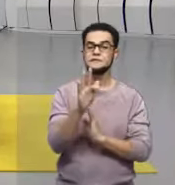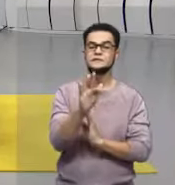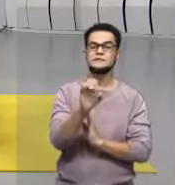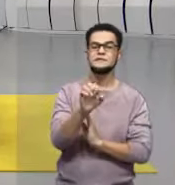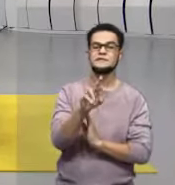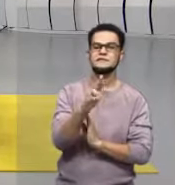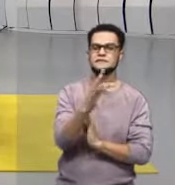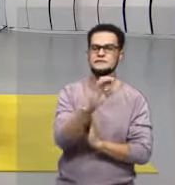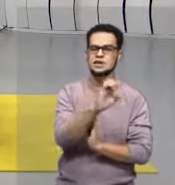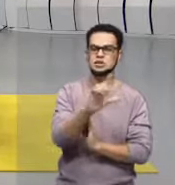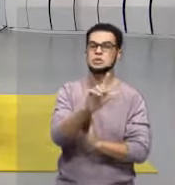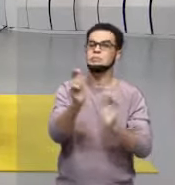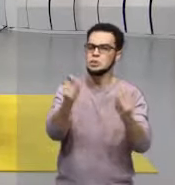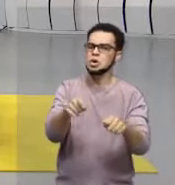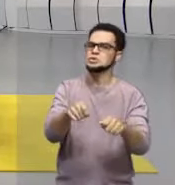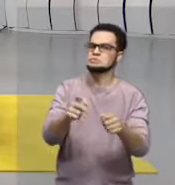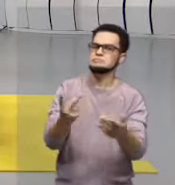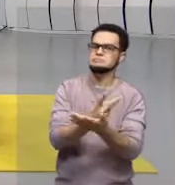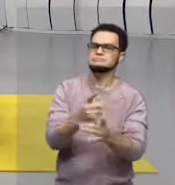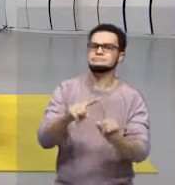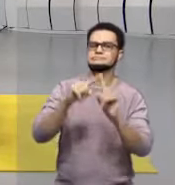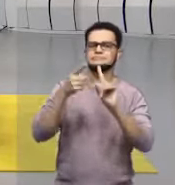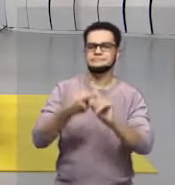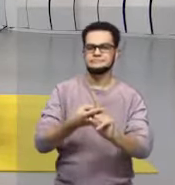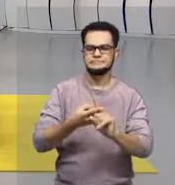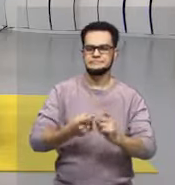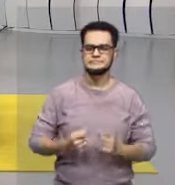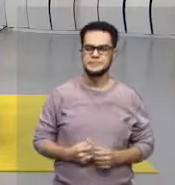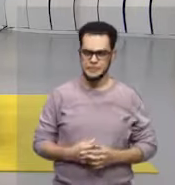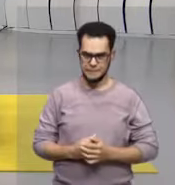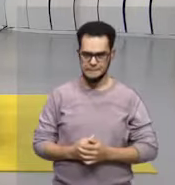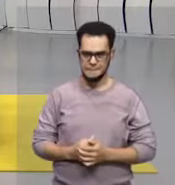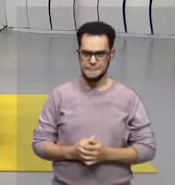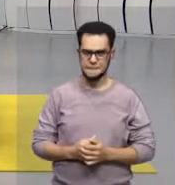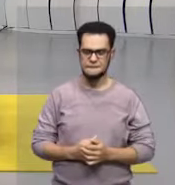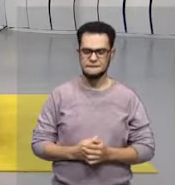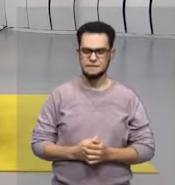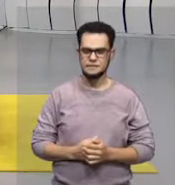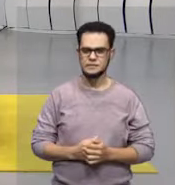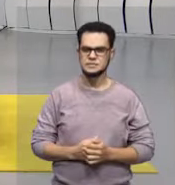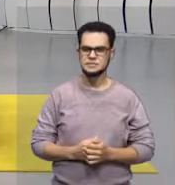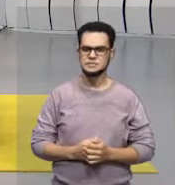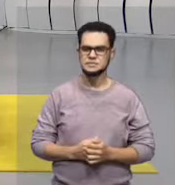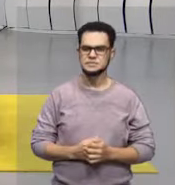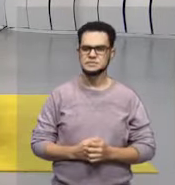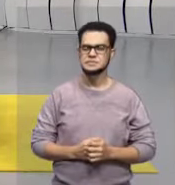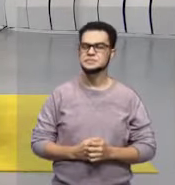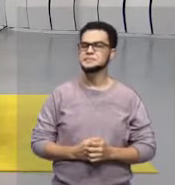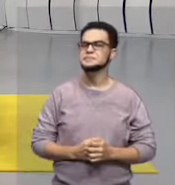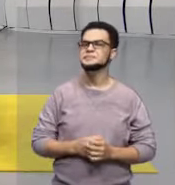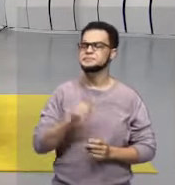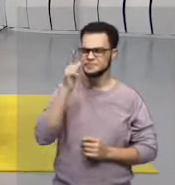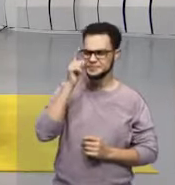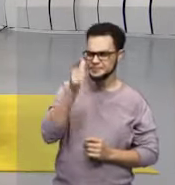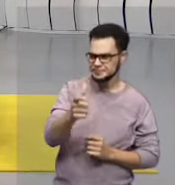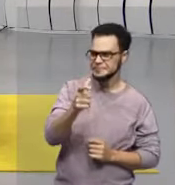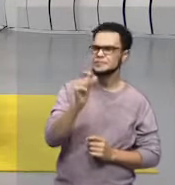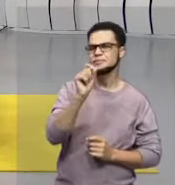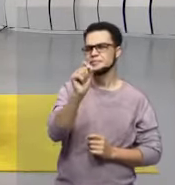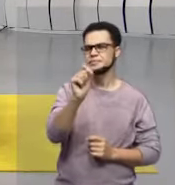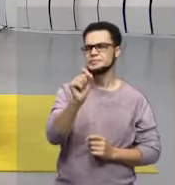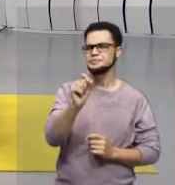coisa interessante é o seguinte, olha só, pessoal. Essa fase, que é a fase